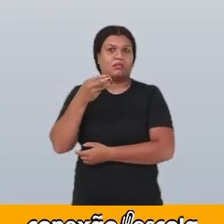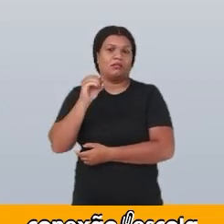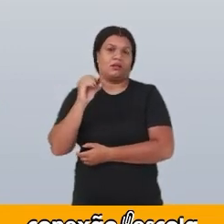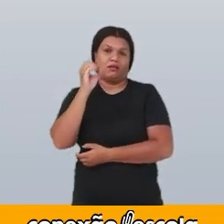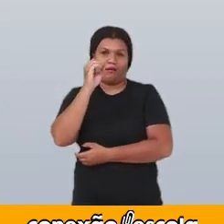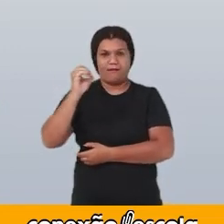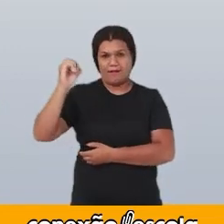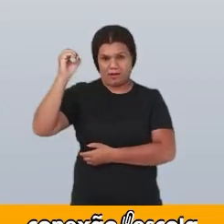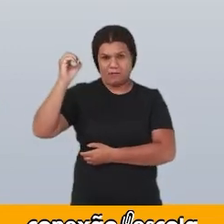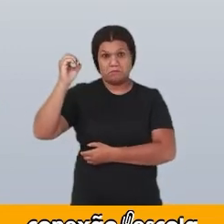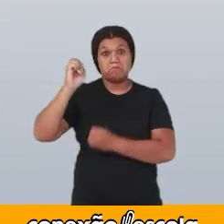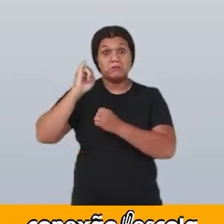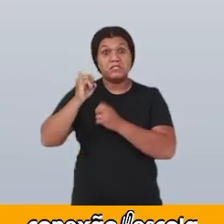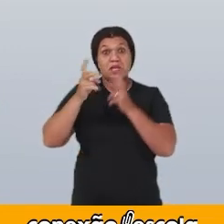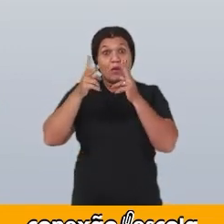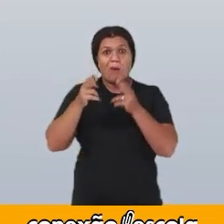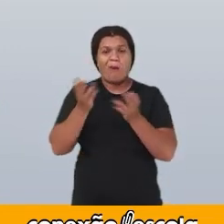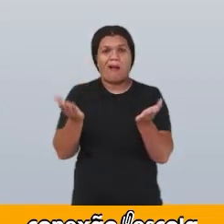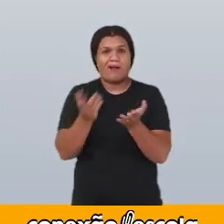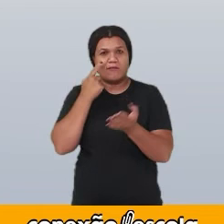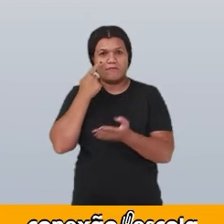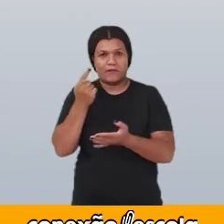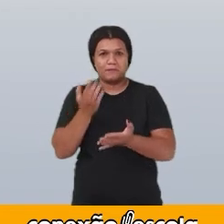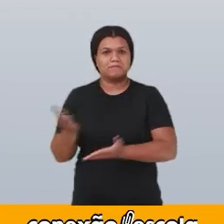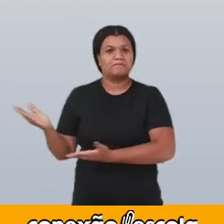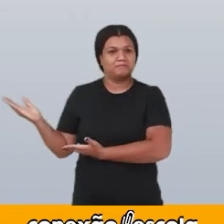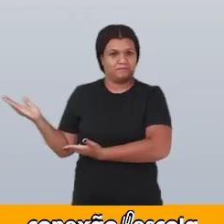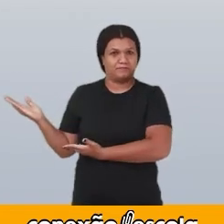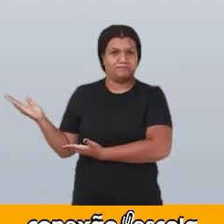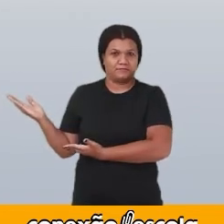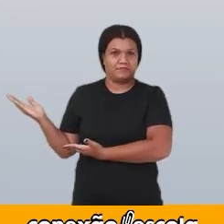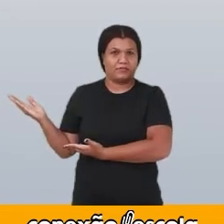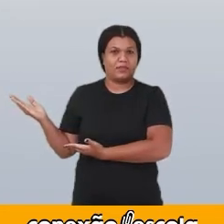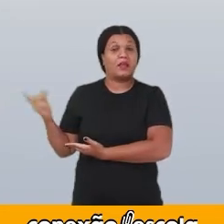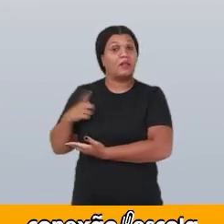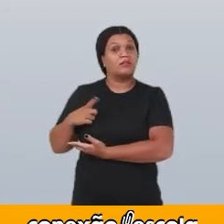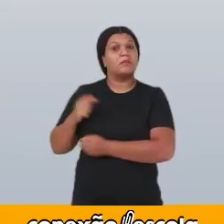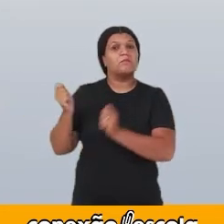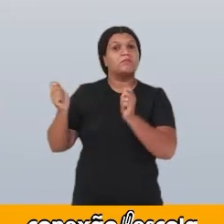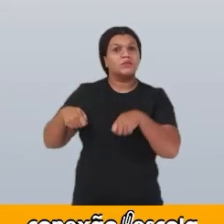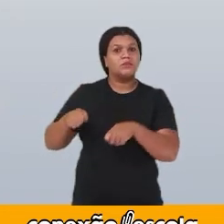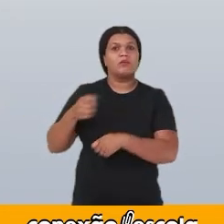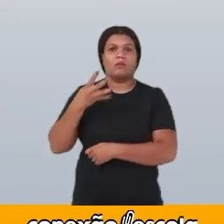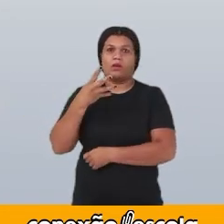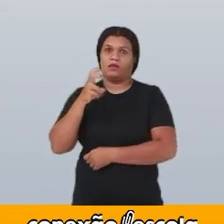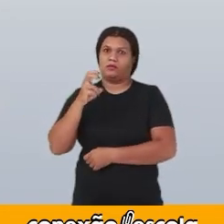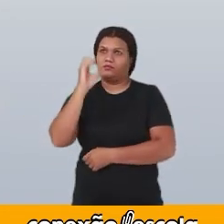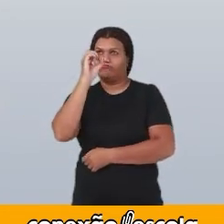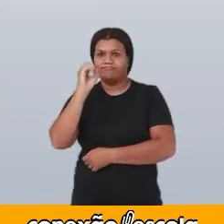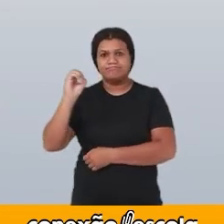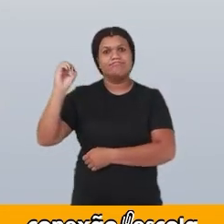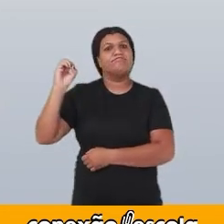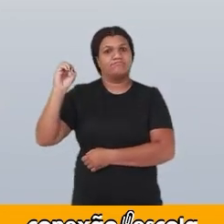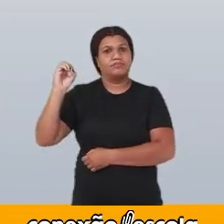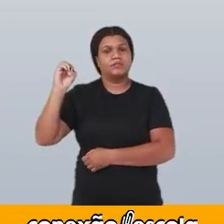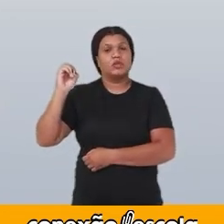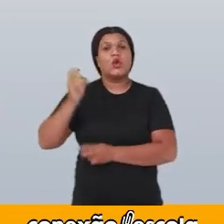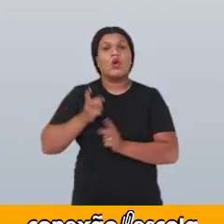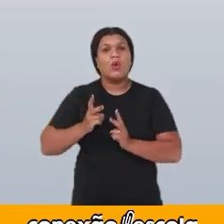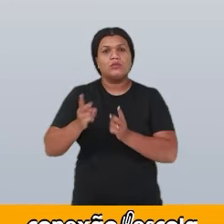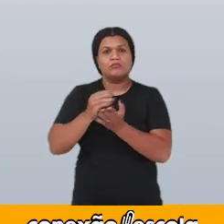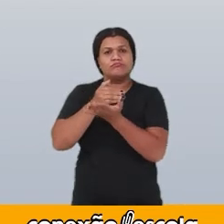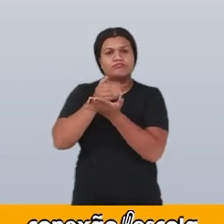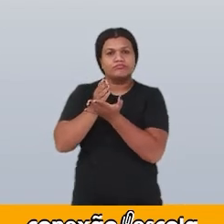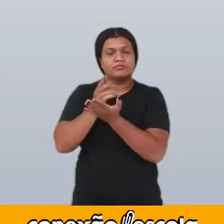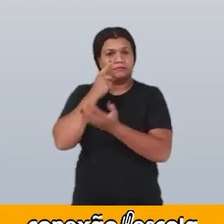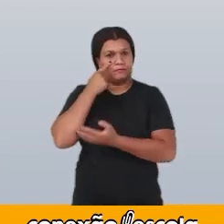graus. Se eu fizer uma abertura um pouco maior, tenho o ângulo de 45 graus. Da mesma